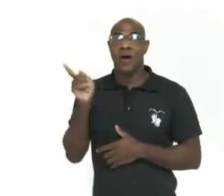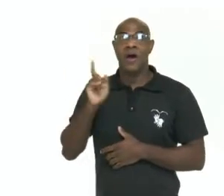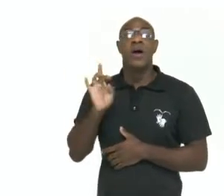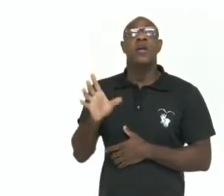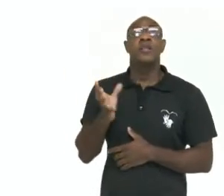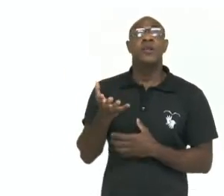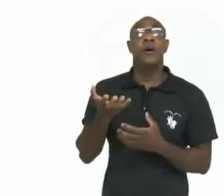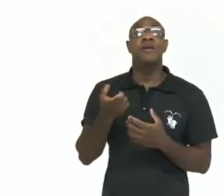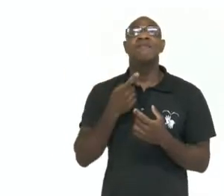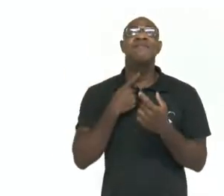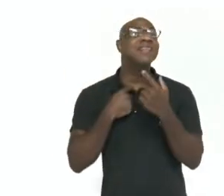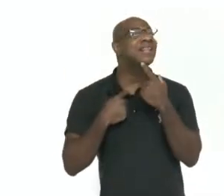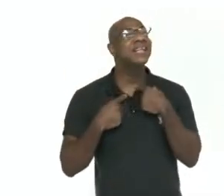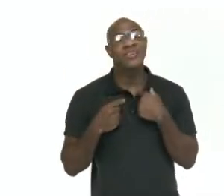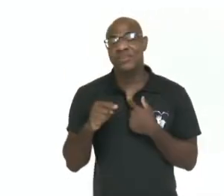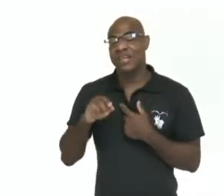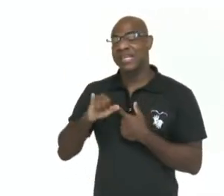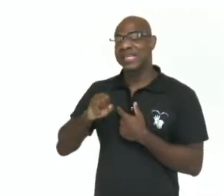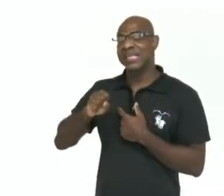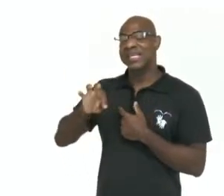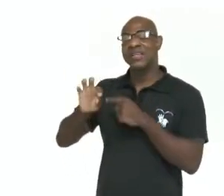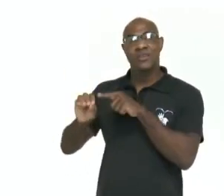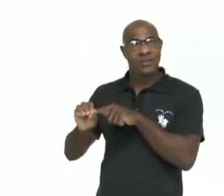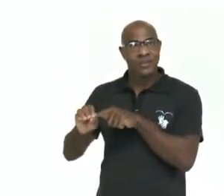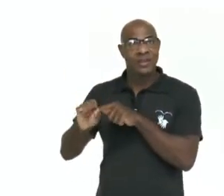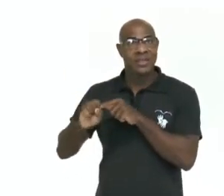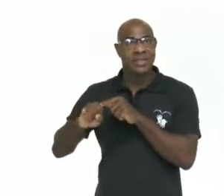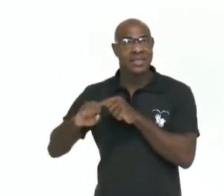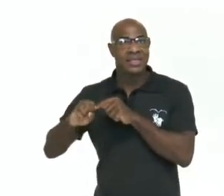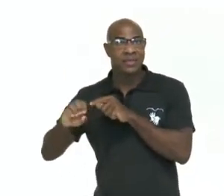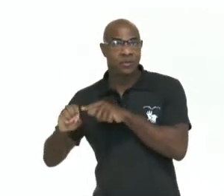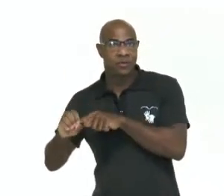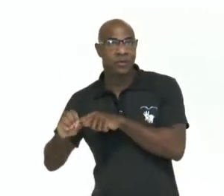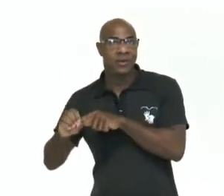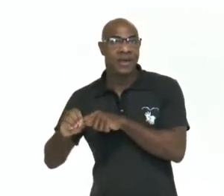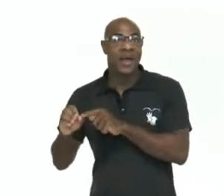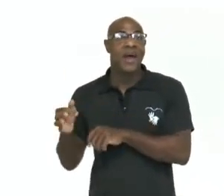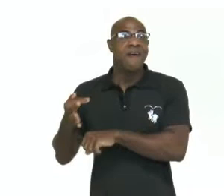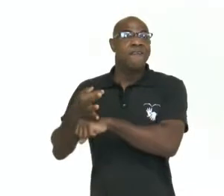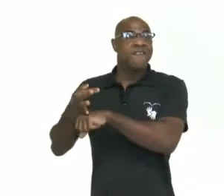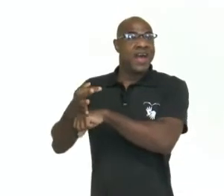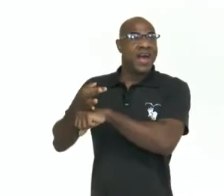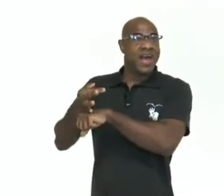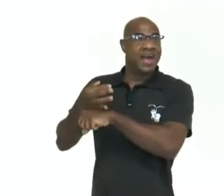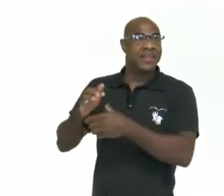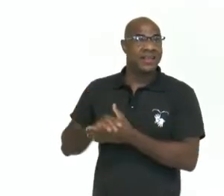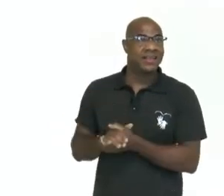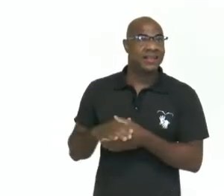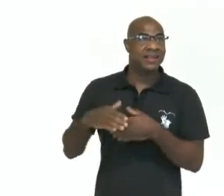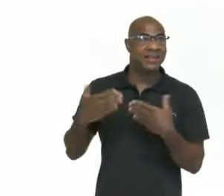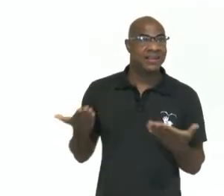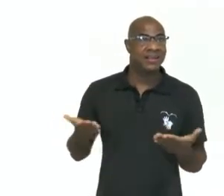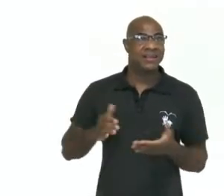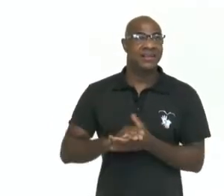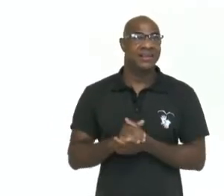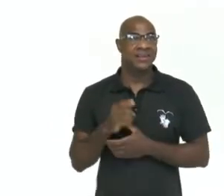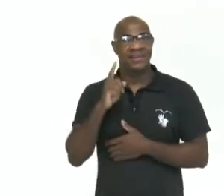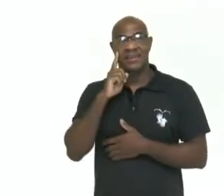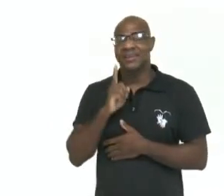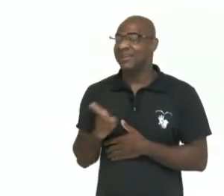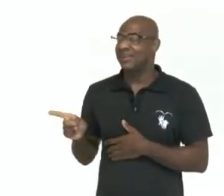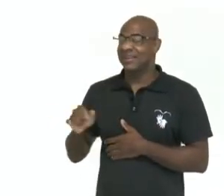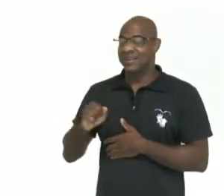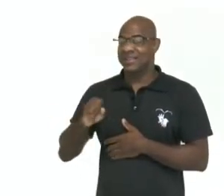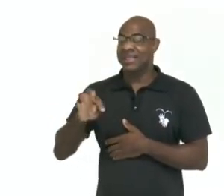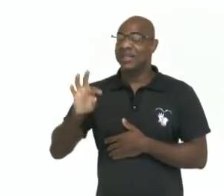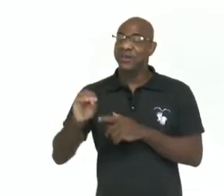isto, férias. Temos a elipse também, que é a omissão de um ou mais termos da frase, que